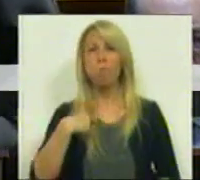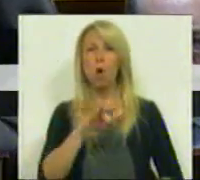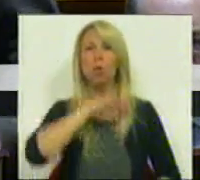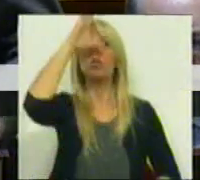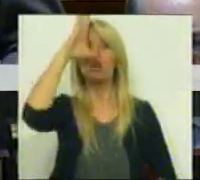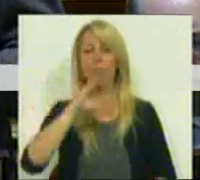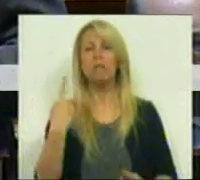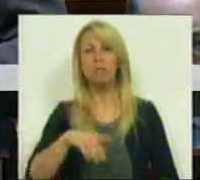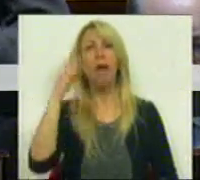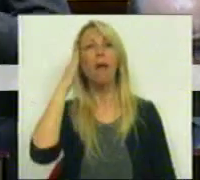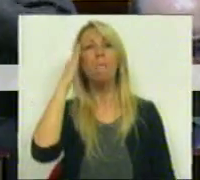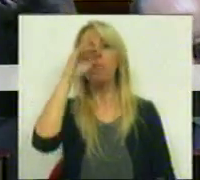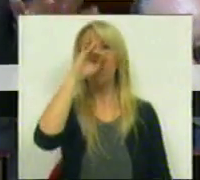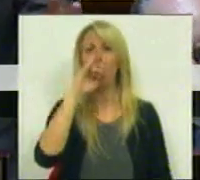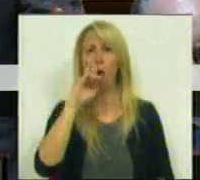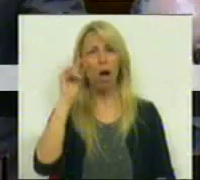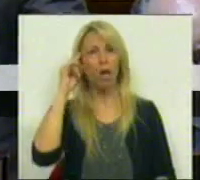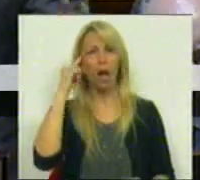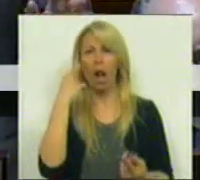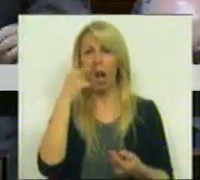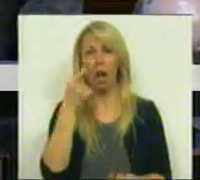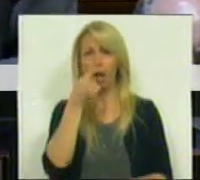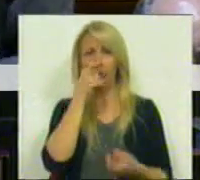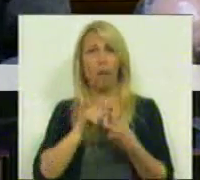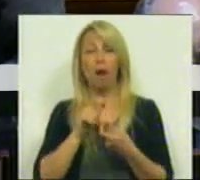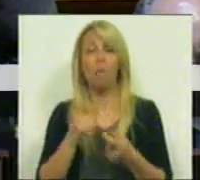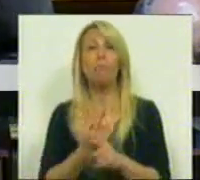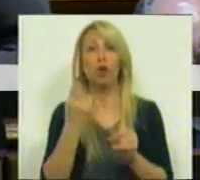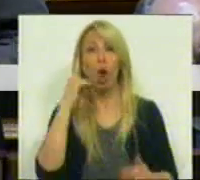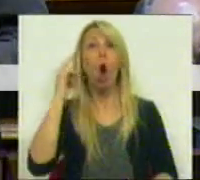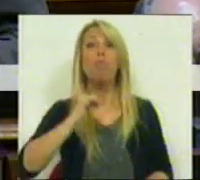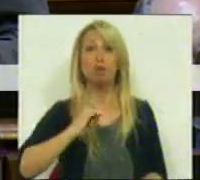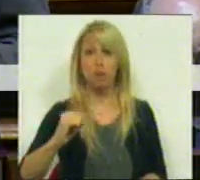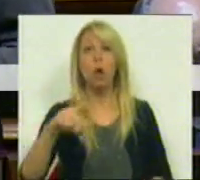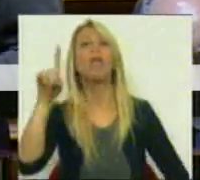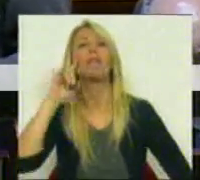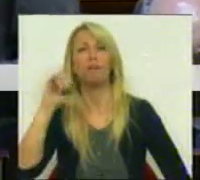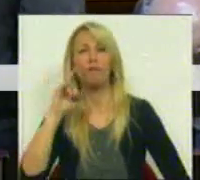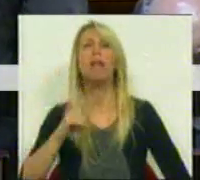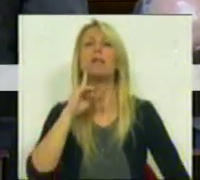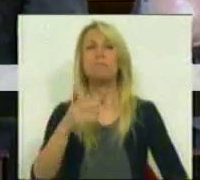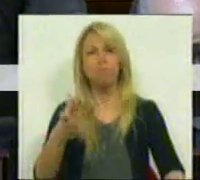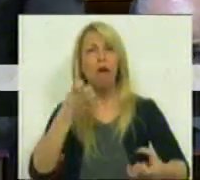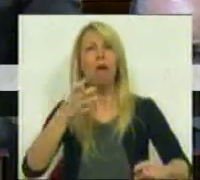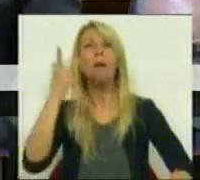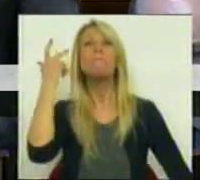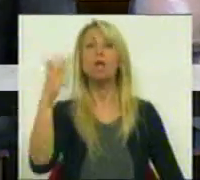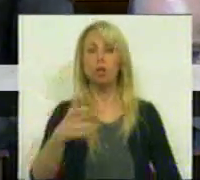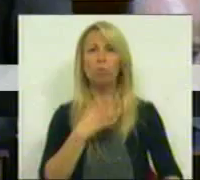alguma memória curta, porque no passado, quando estava na oposição, defendia as pensões. Mas pergunto-lhe, o mais